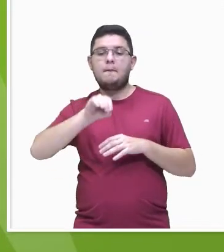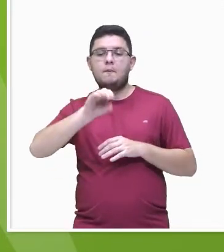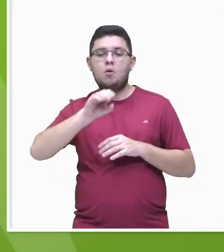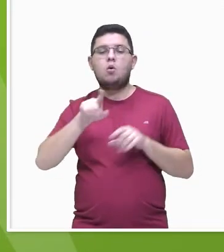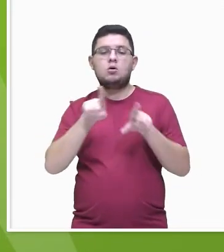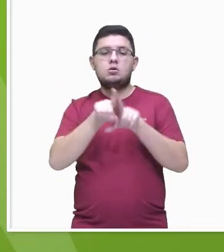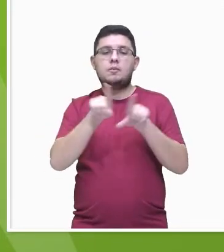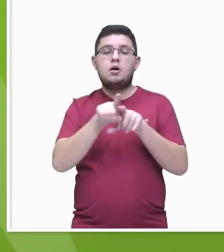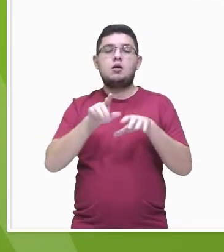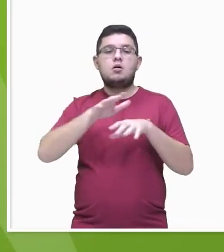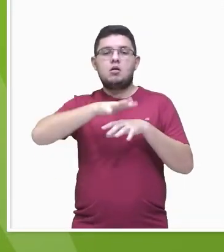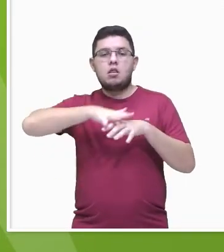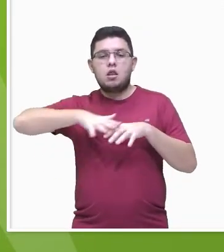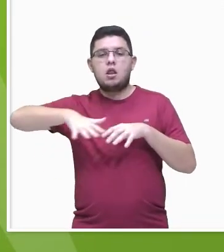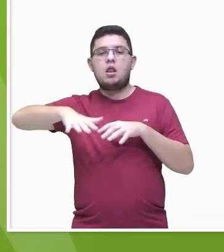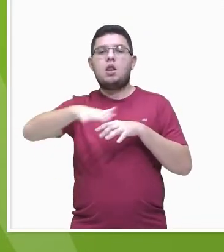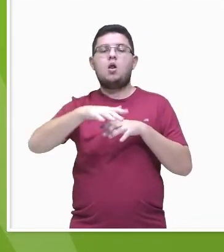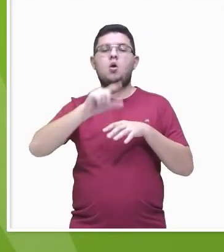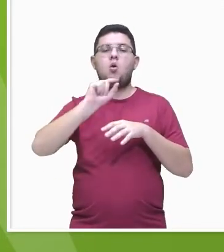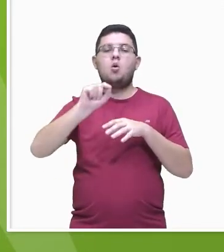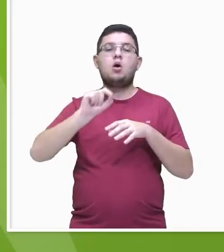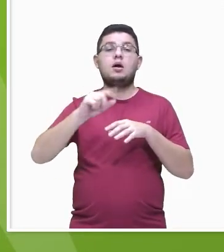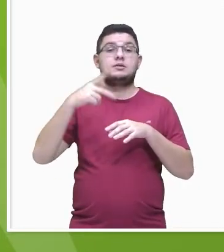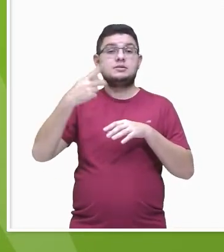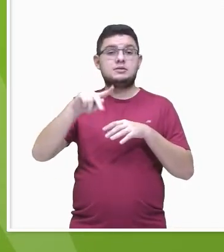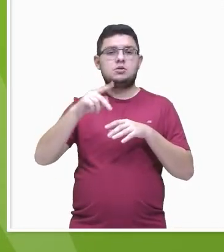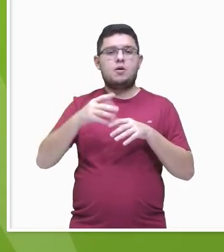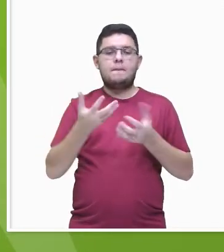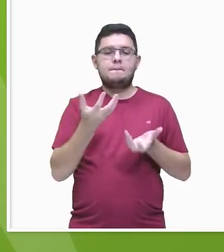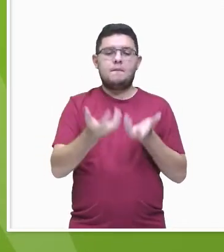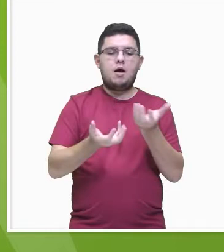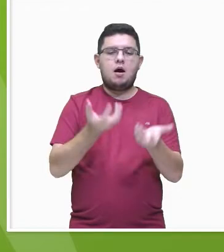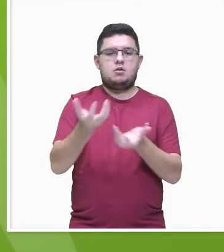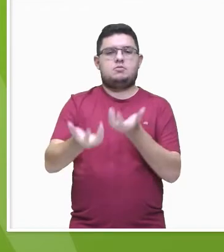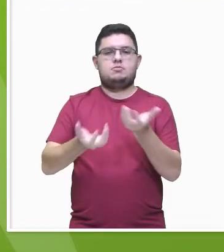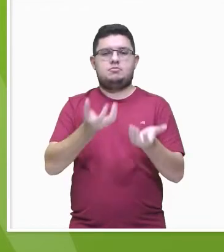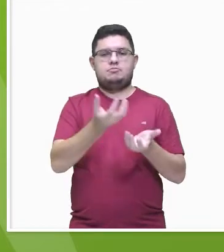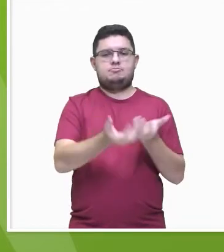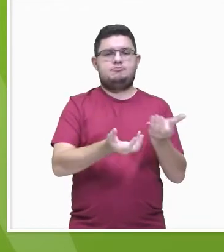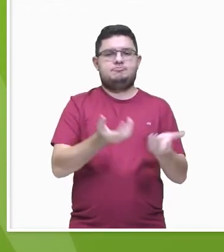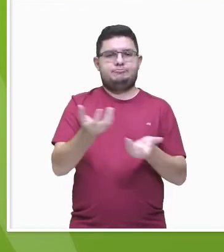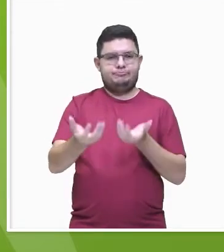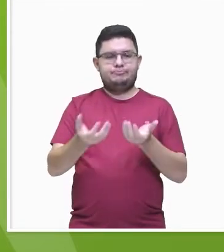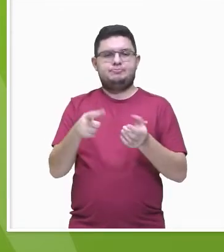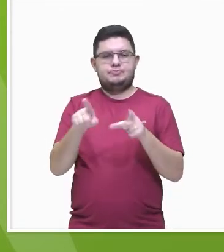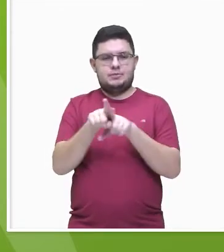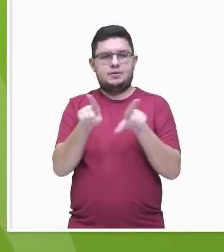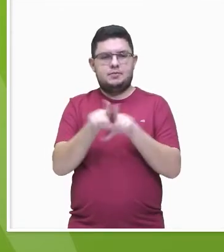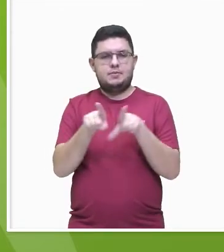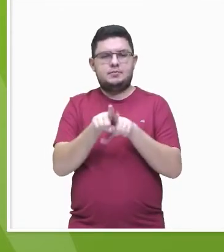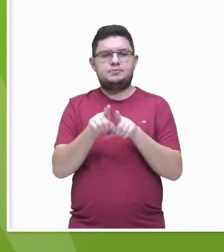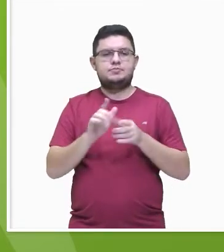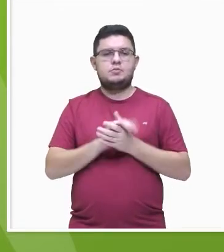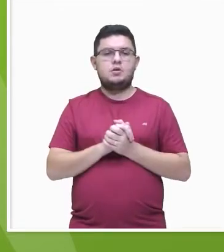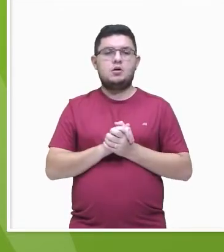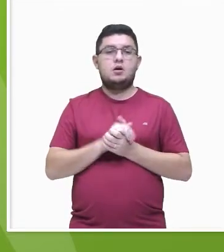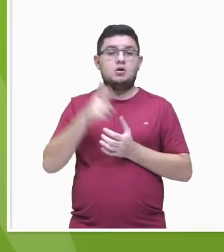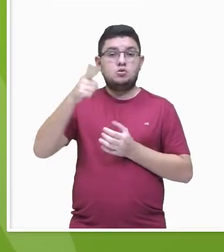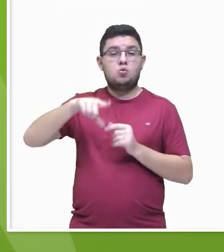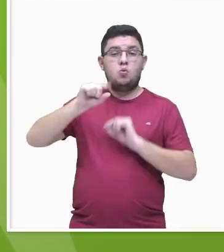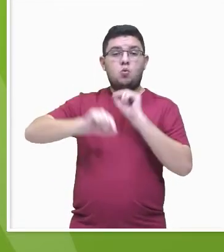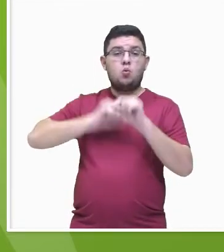extensão dos pés ambulacrários pelos quais circula a água. Olha aí a presença novamente dos